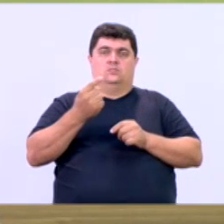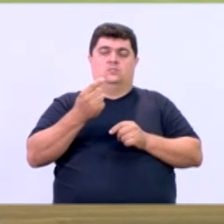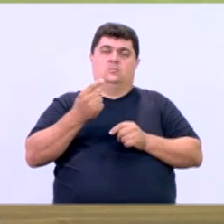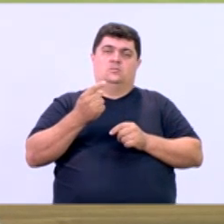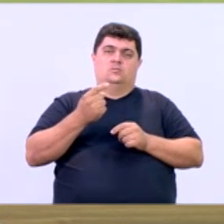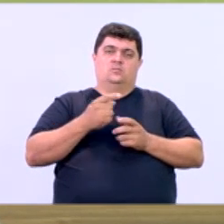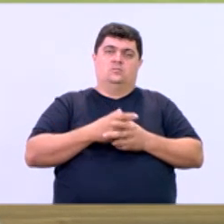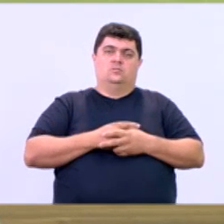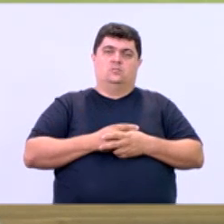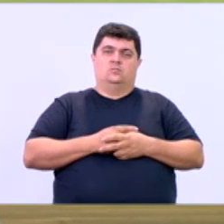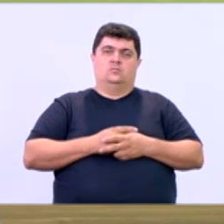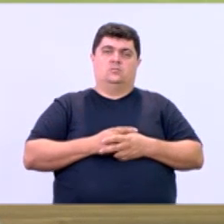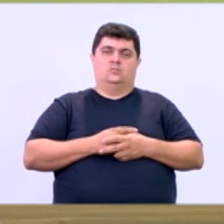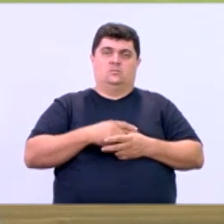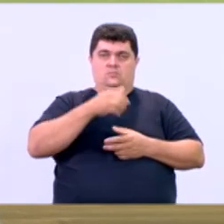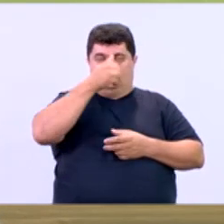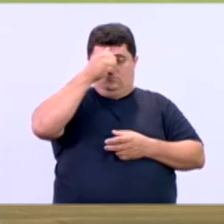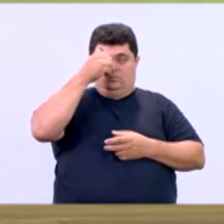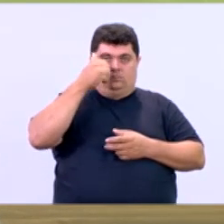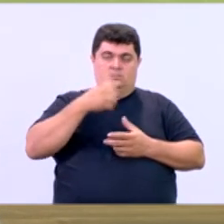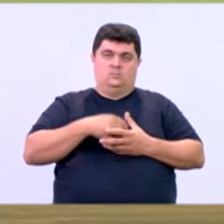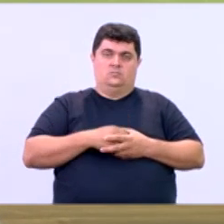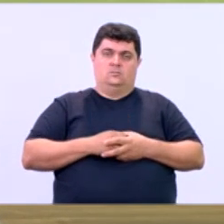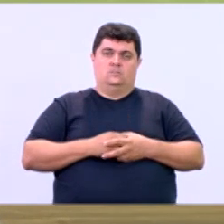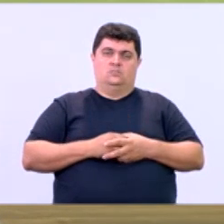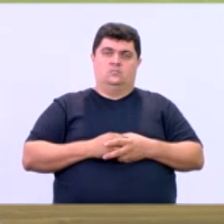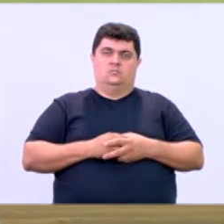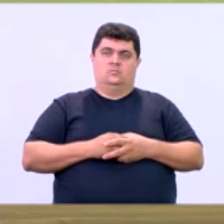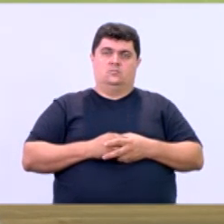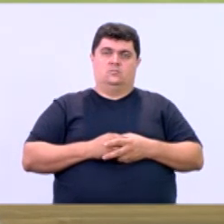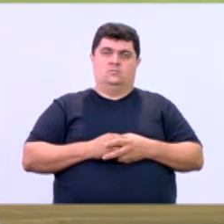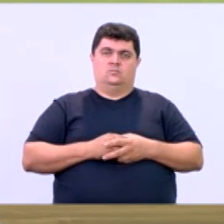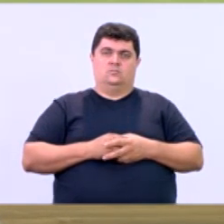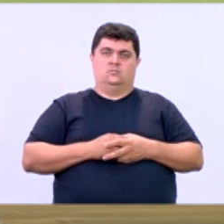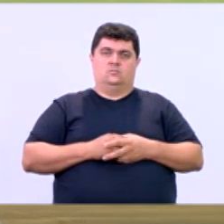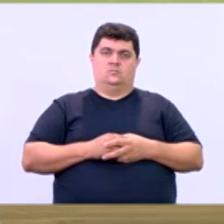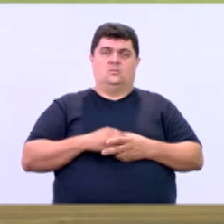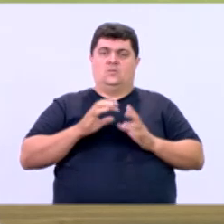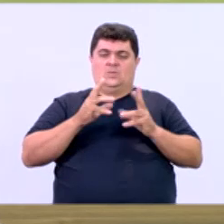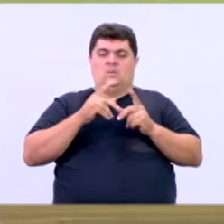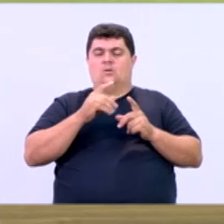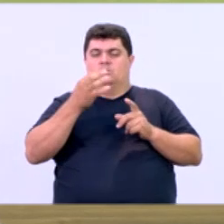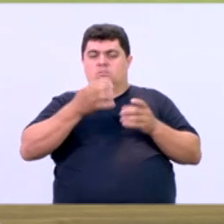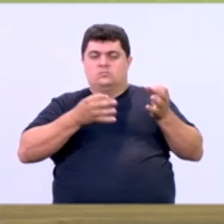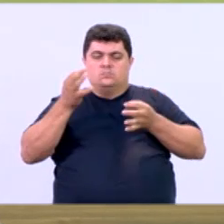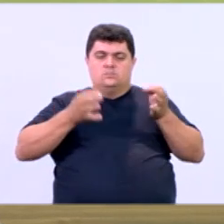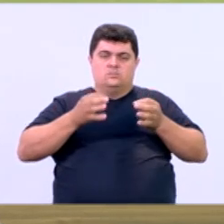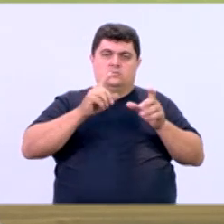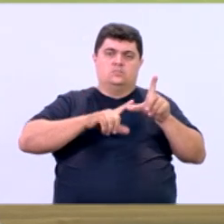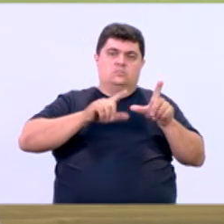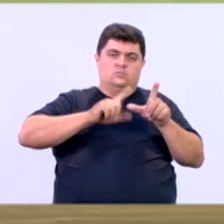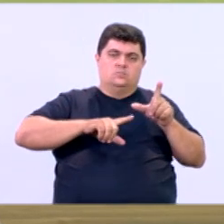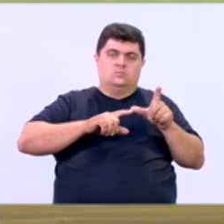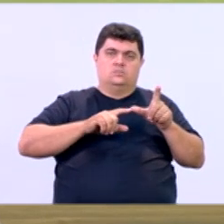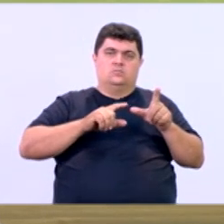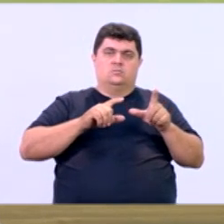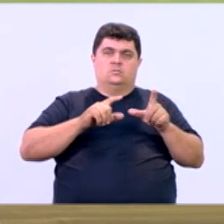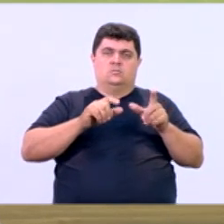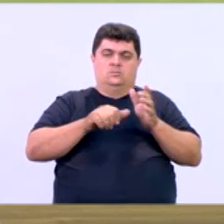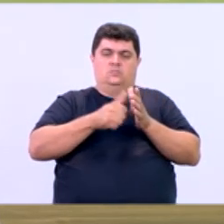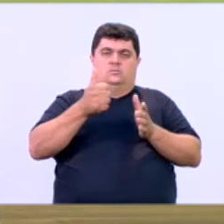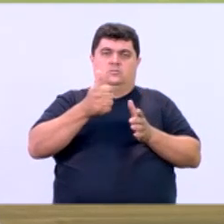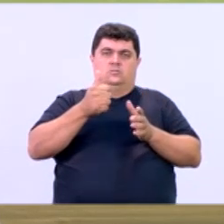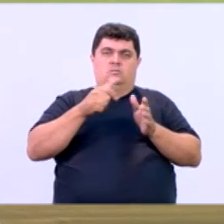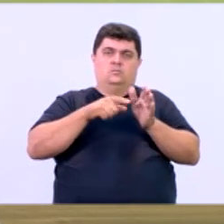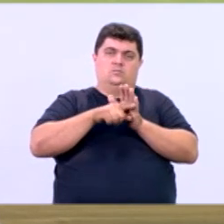pegando questão a questão, tá? Muitos colocaram a sequência correta de letras, e vamos para a primeira